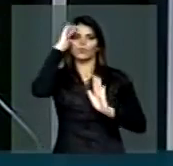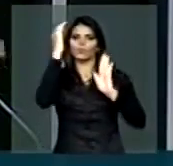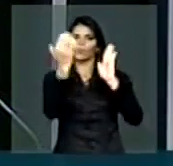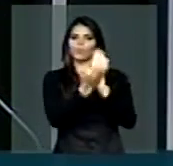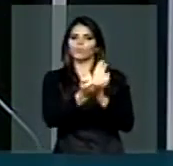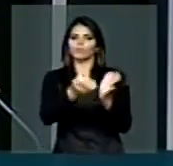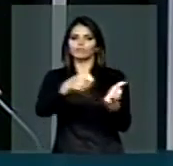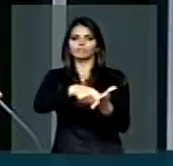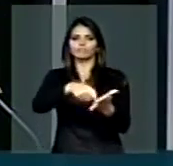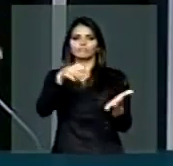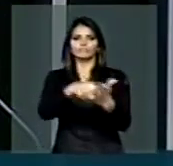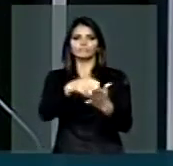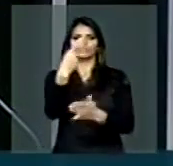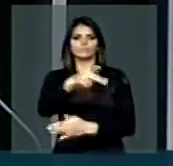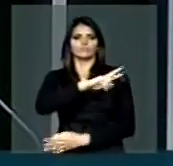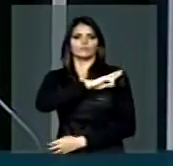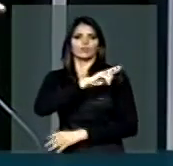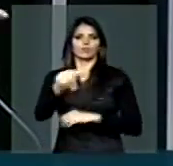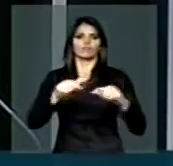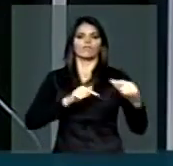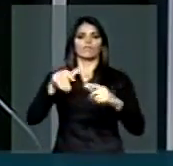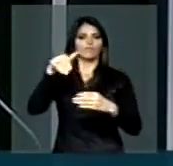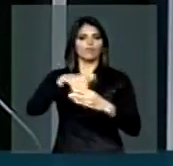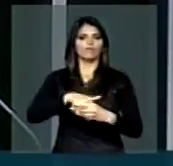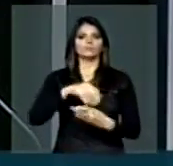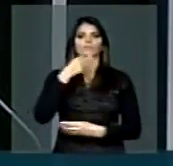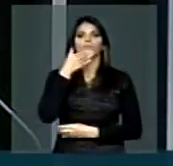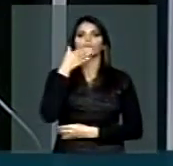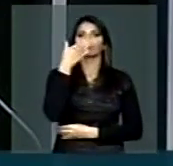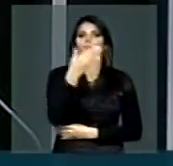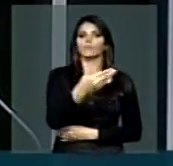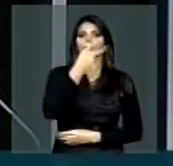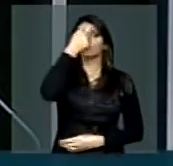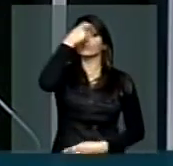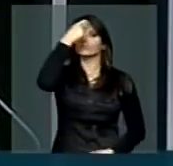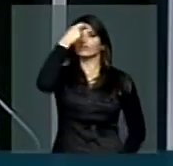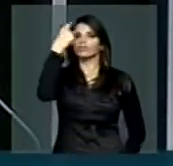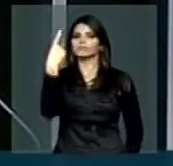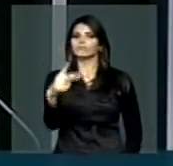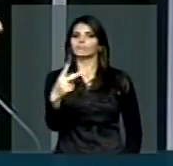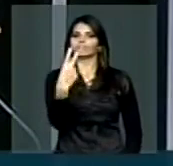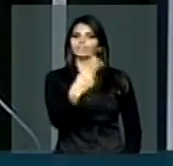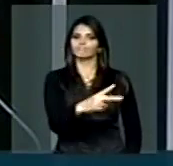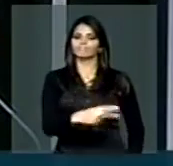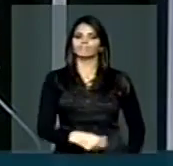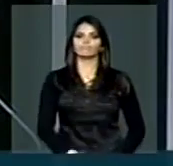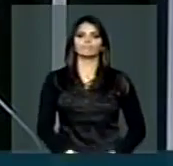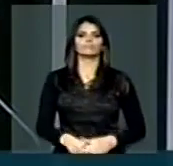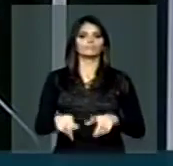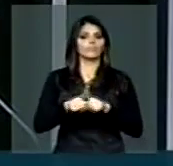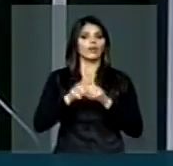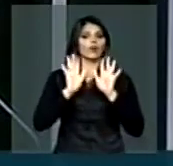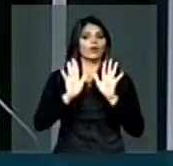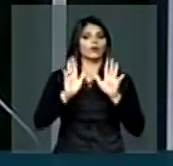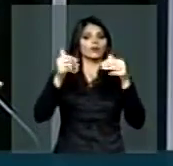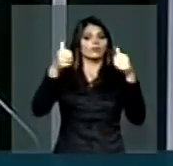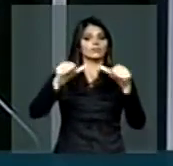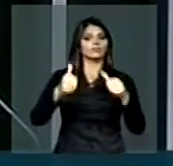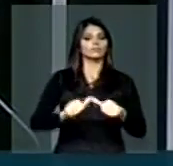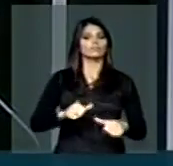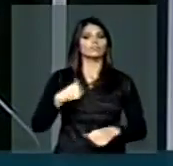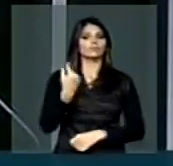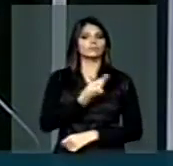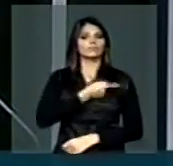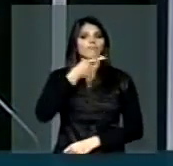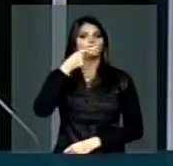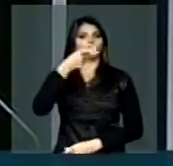seu dever, que vote conforme a sua consciência, que veja bem o que nós estamos